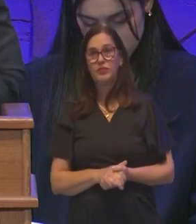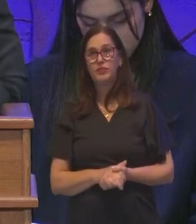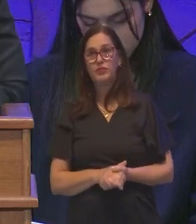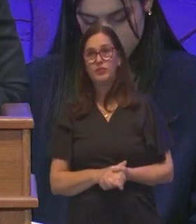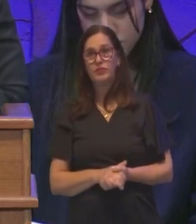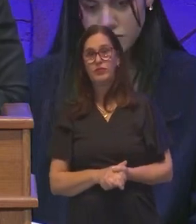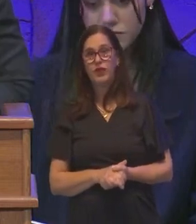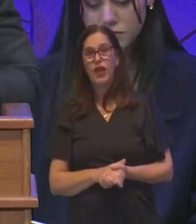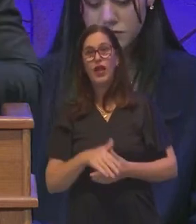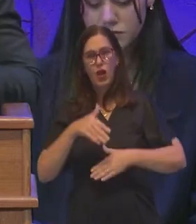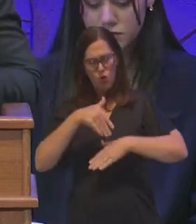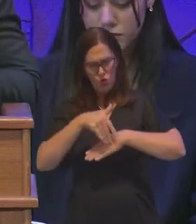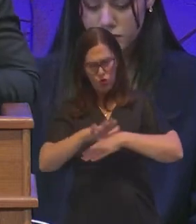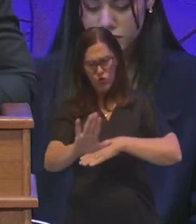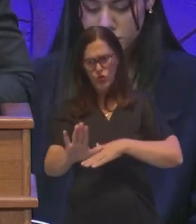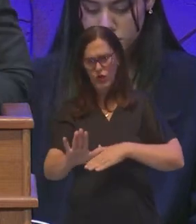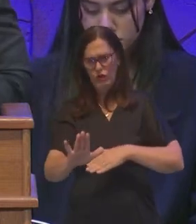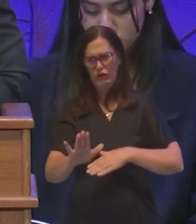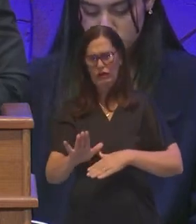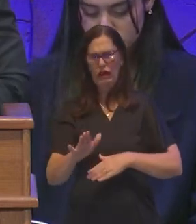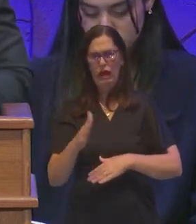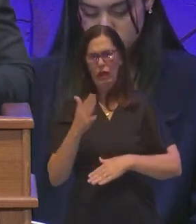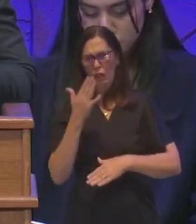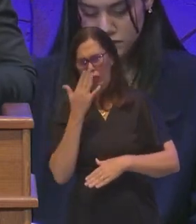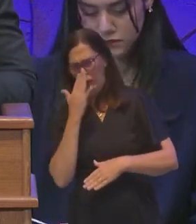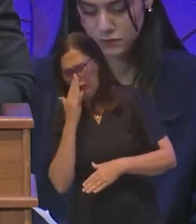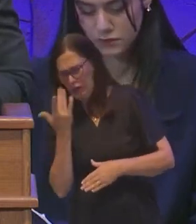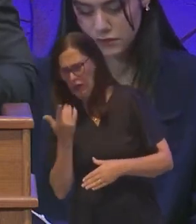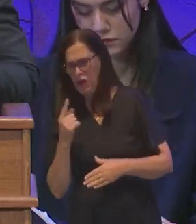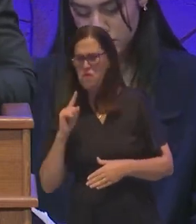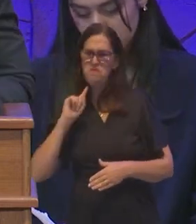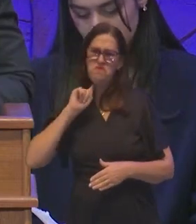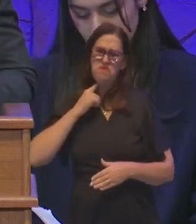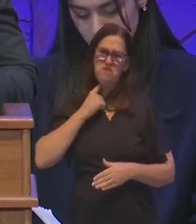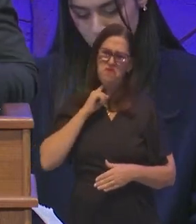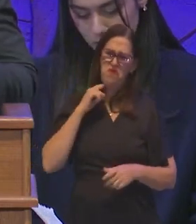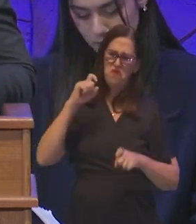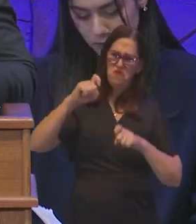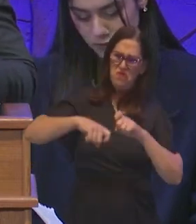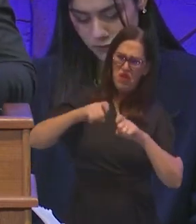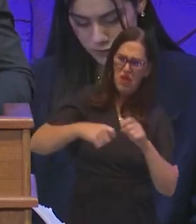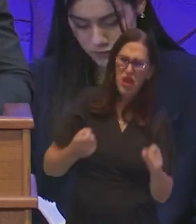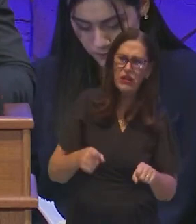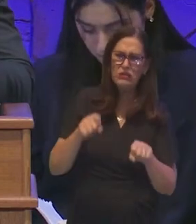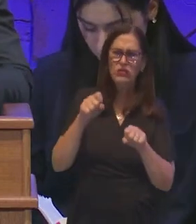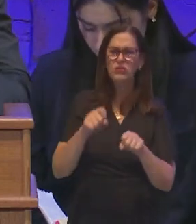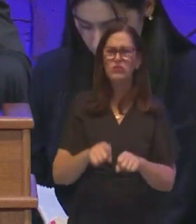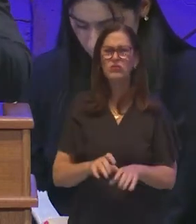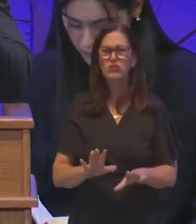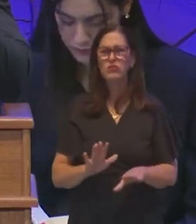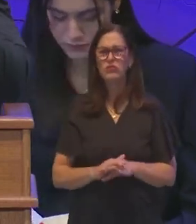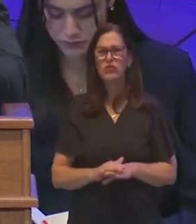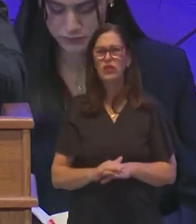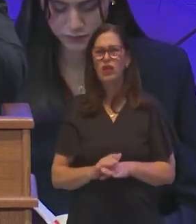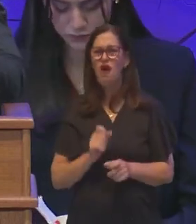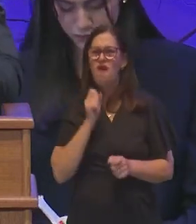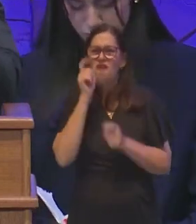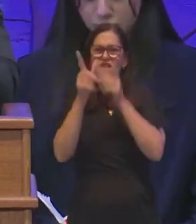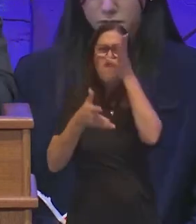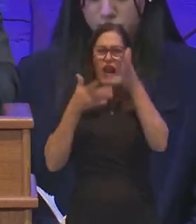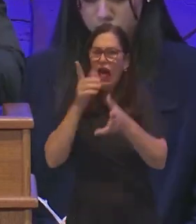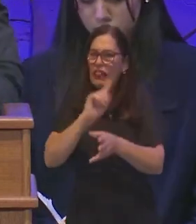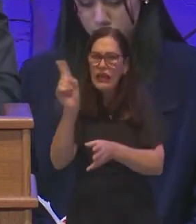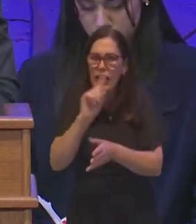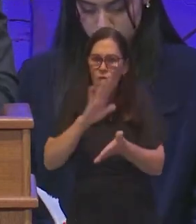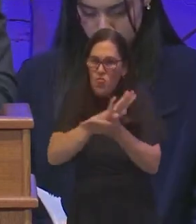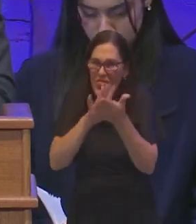E ele continua, que a imoralidade sexual, toda impureza ou avareza não sejam nem sequer mencionadas entre